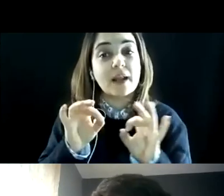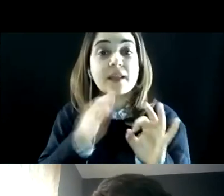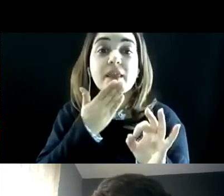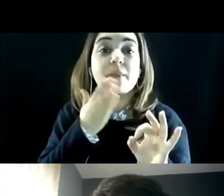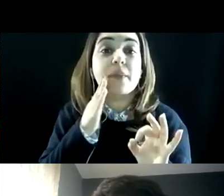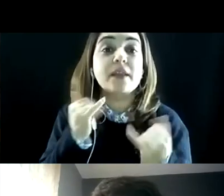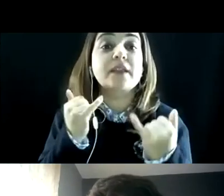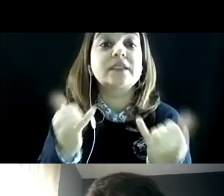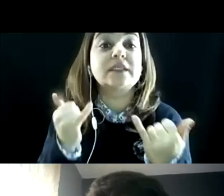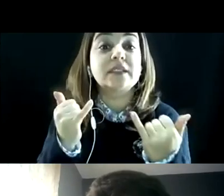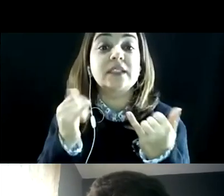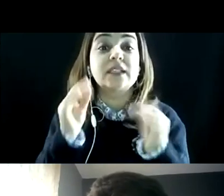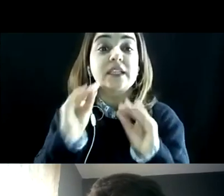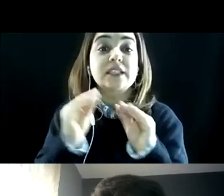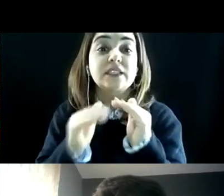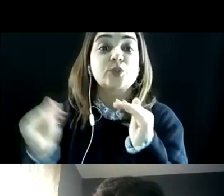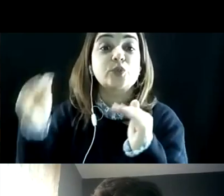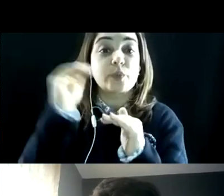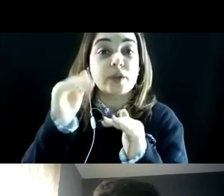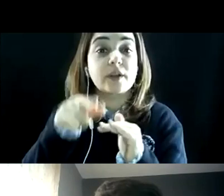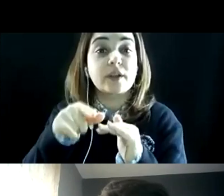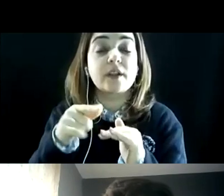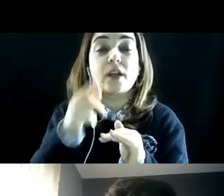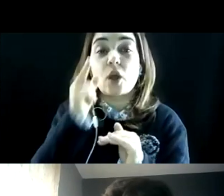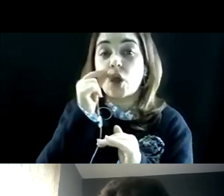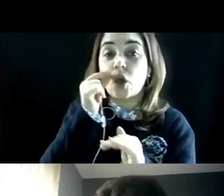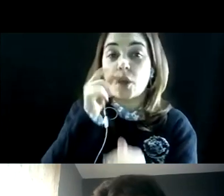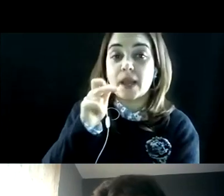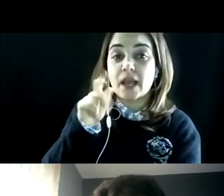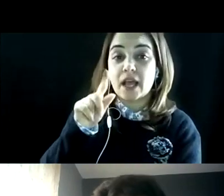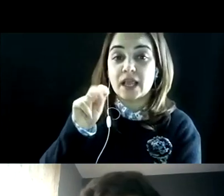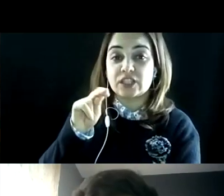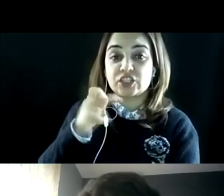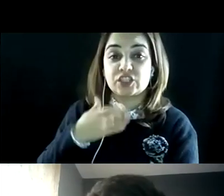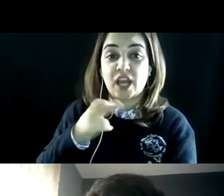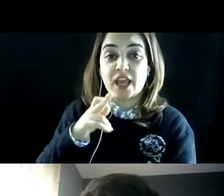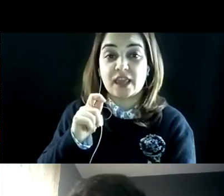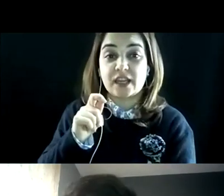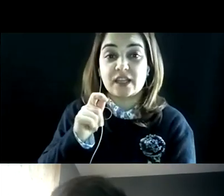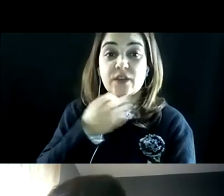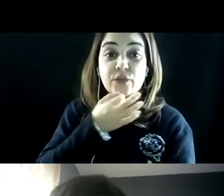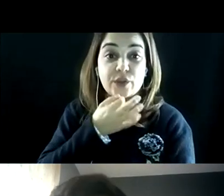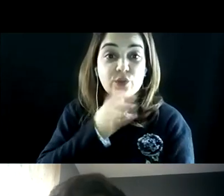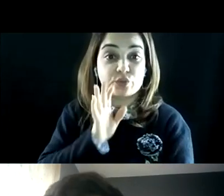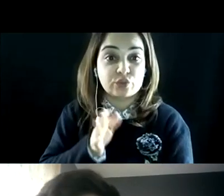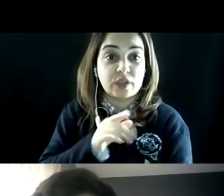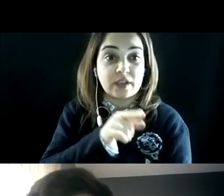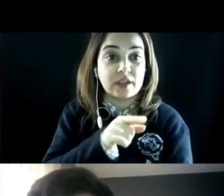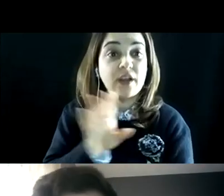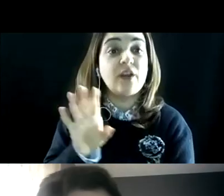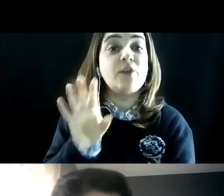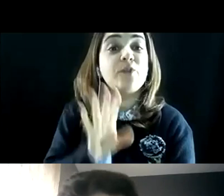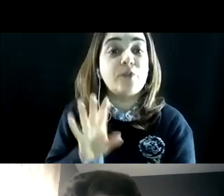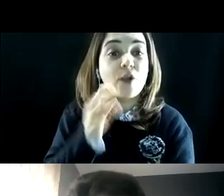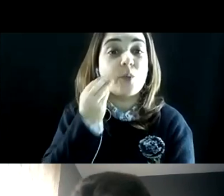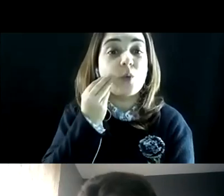que é o ensino superior, tudo aquilo que o Alexandre levantou, as questões que o Alexandre levantou relativamente às formas como podemos